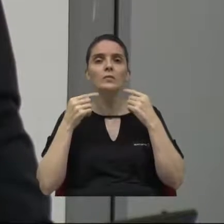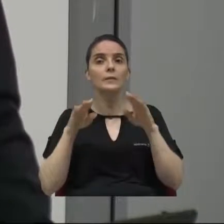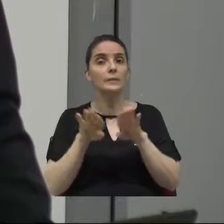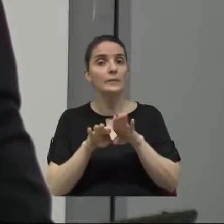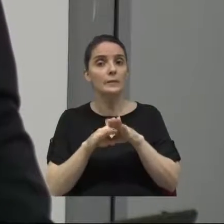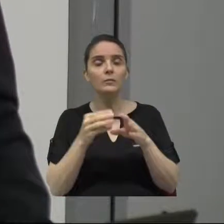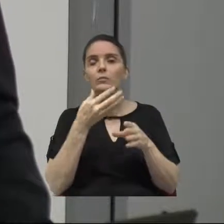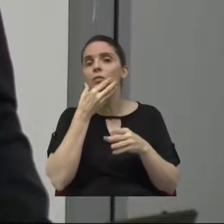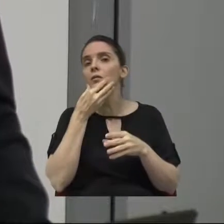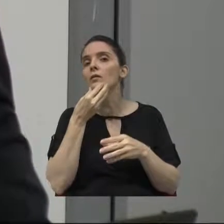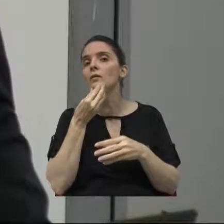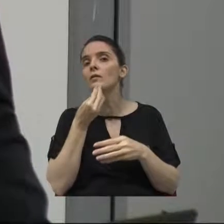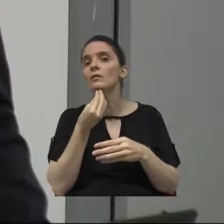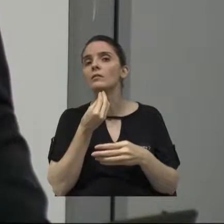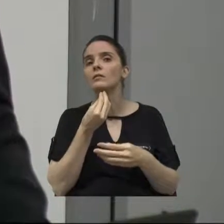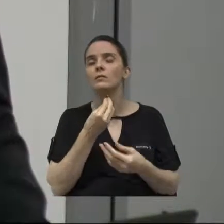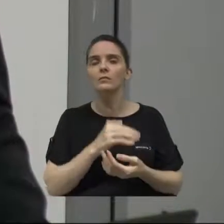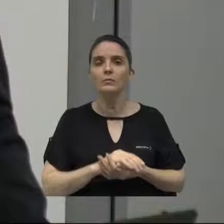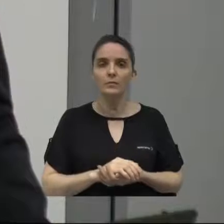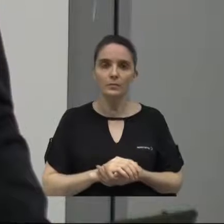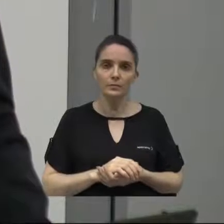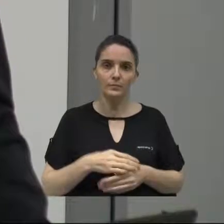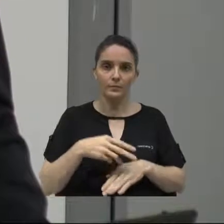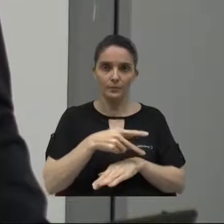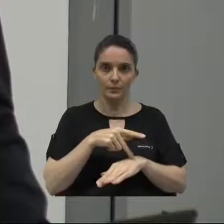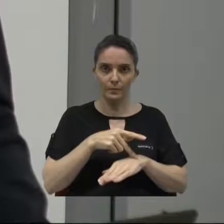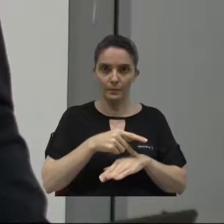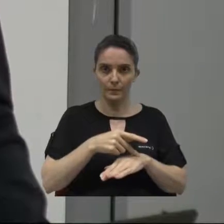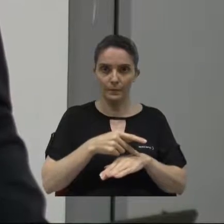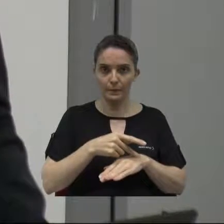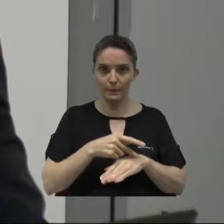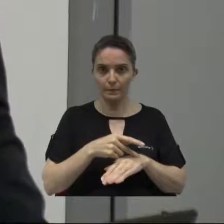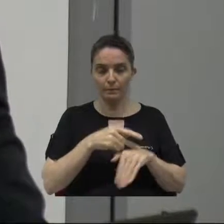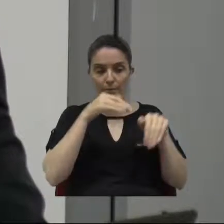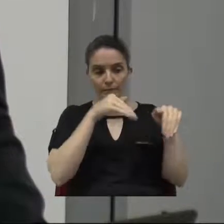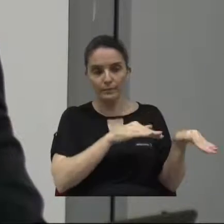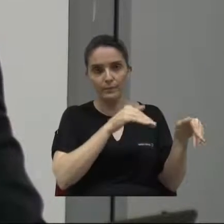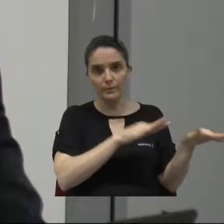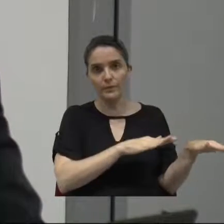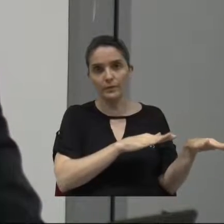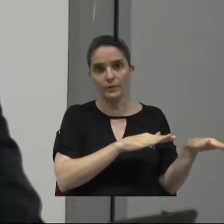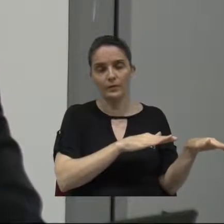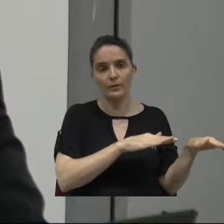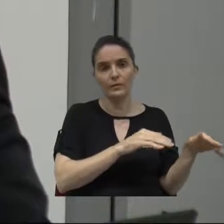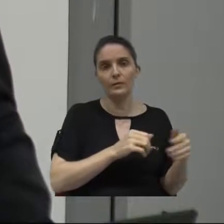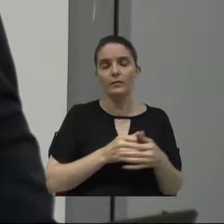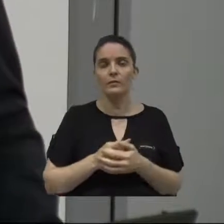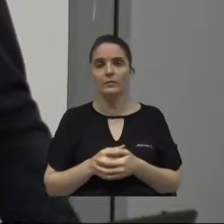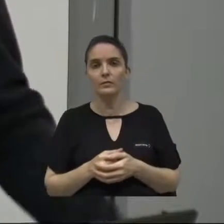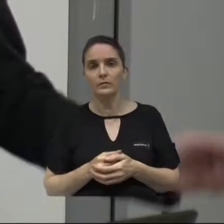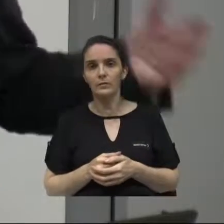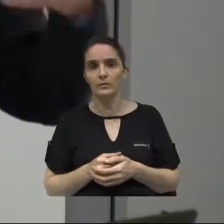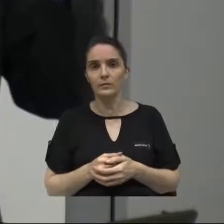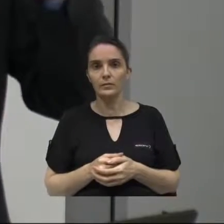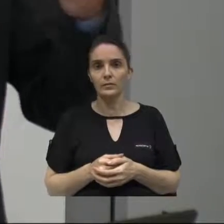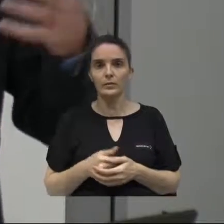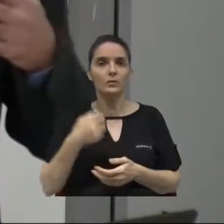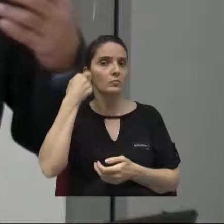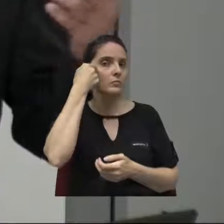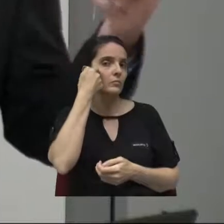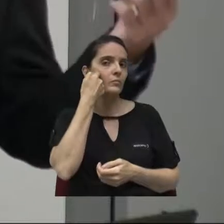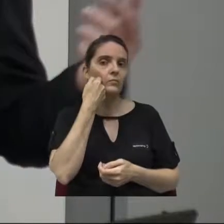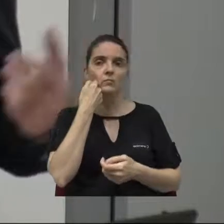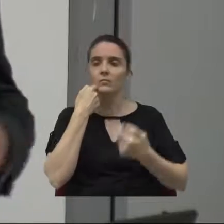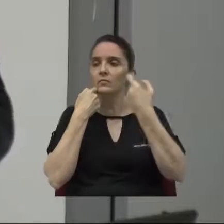barba, né? Tanto que naquele país e no mundo é conhecido como No Shave November, né? Não fazer a barba, deixar a